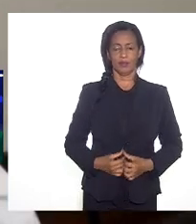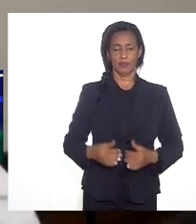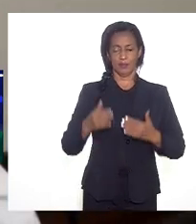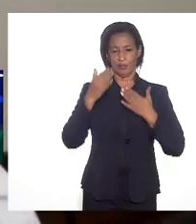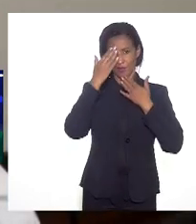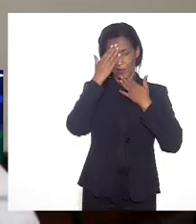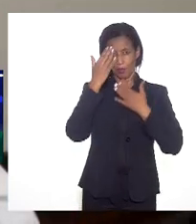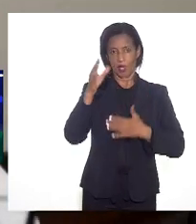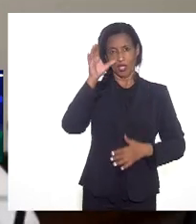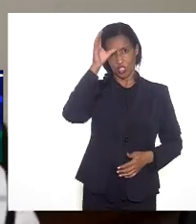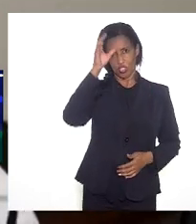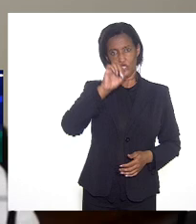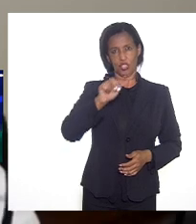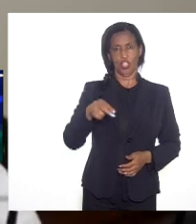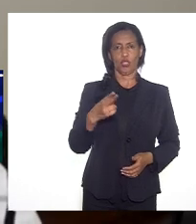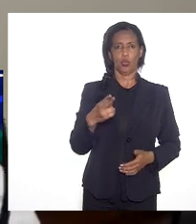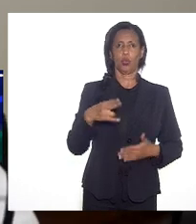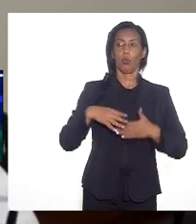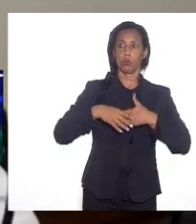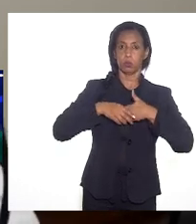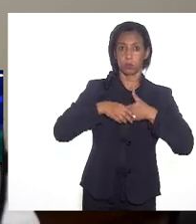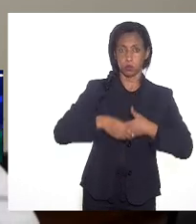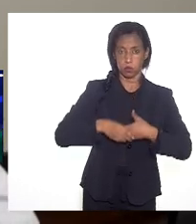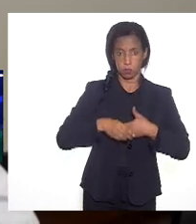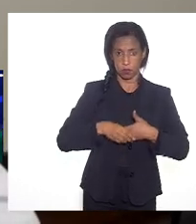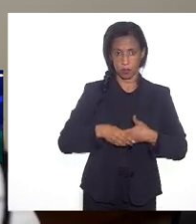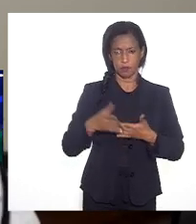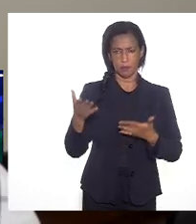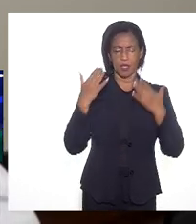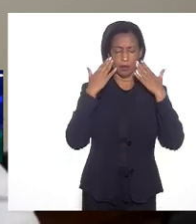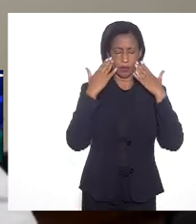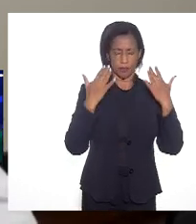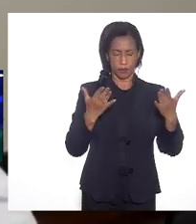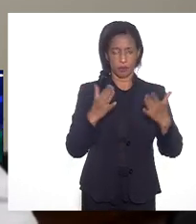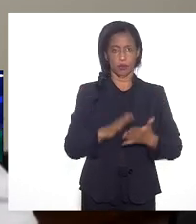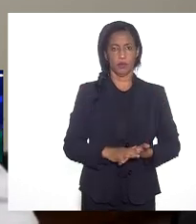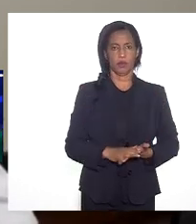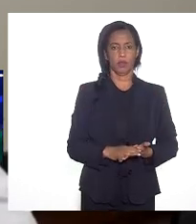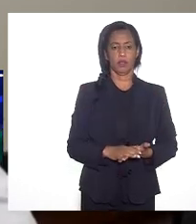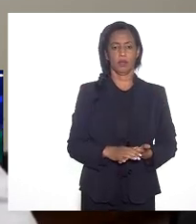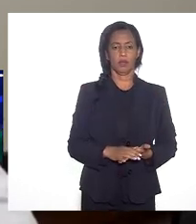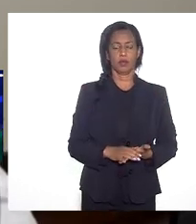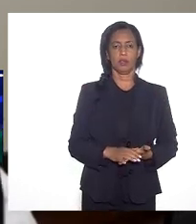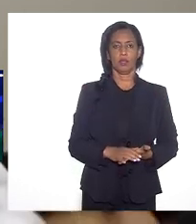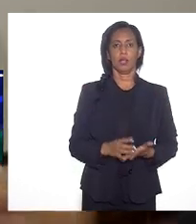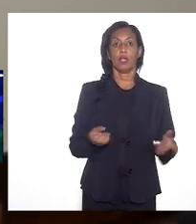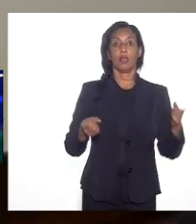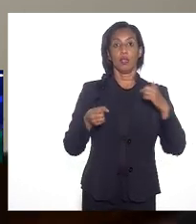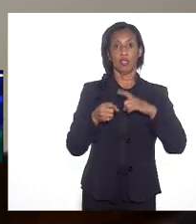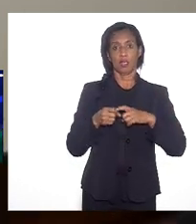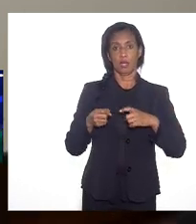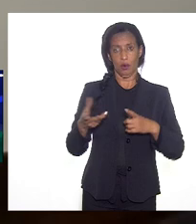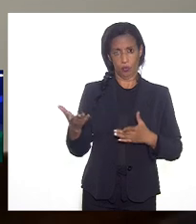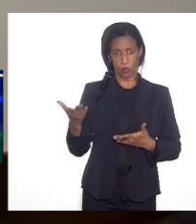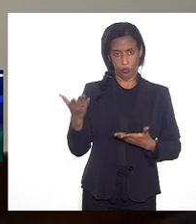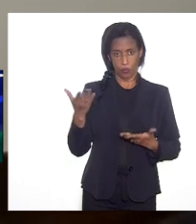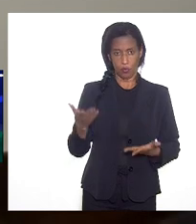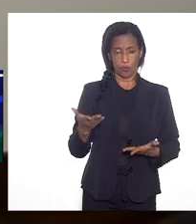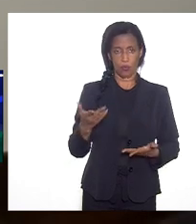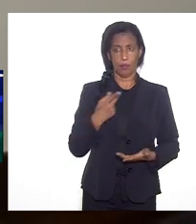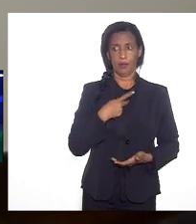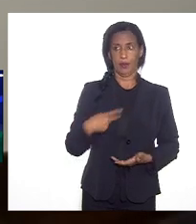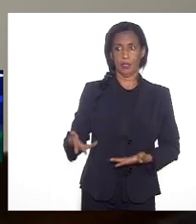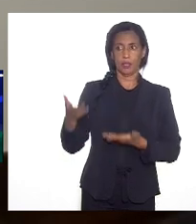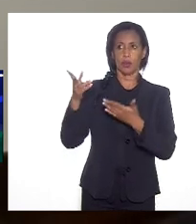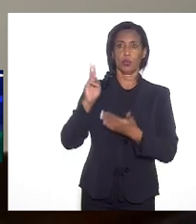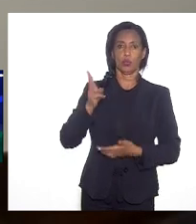Obrigado, deputada Tiaju. Cumprimento Vossa Excelência pela manifestação. Devolvo a presidência, então, para que continue na condução